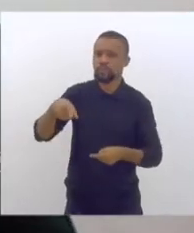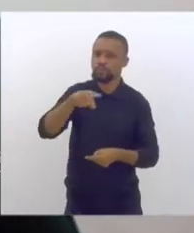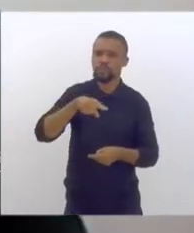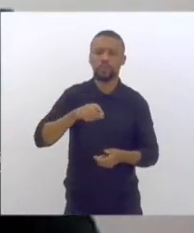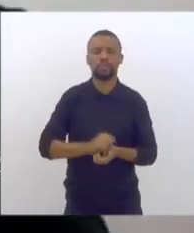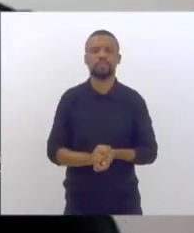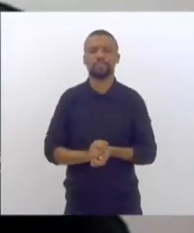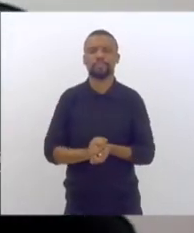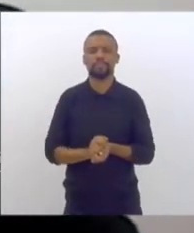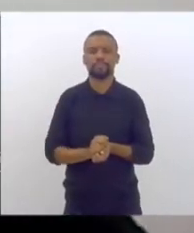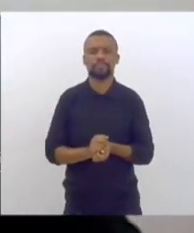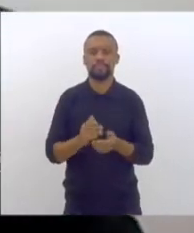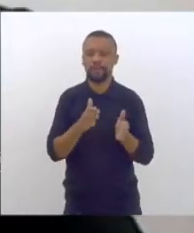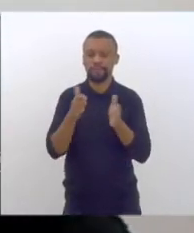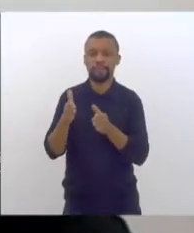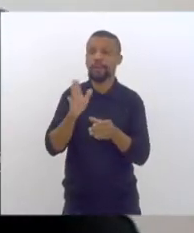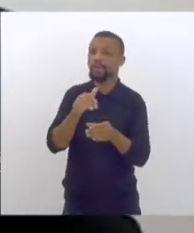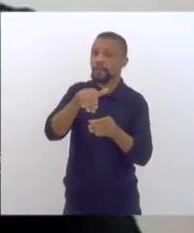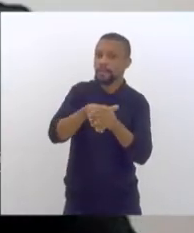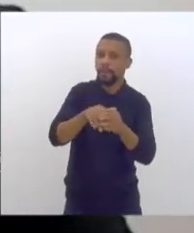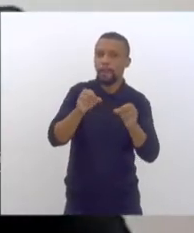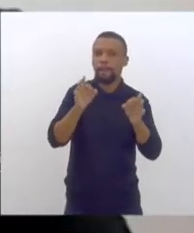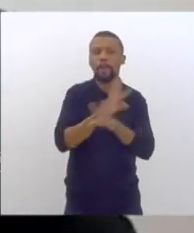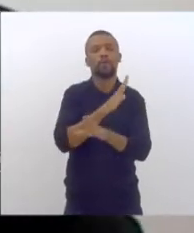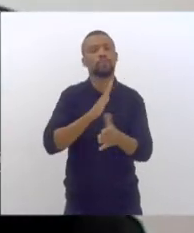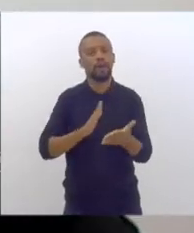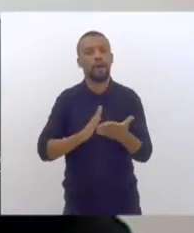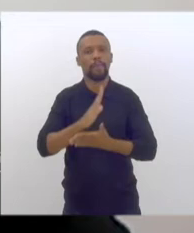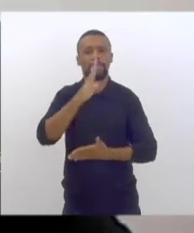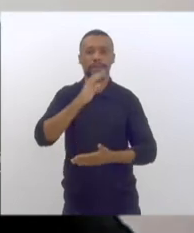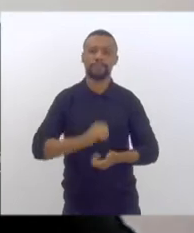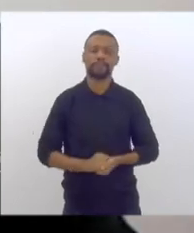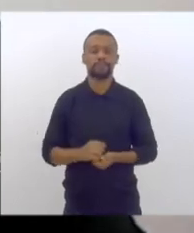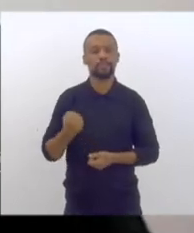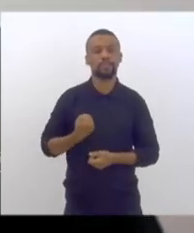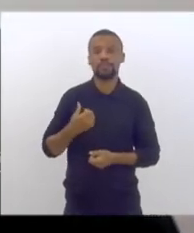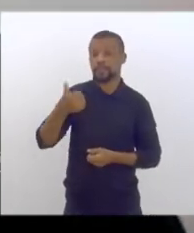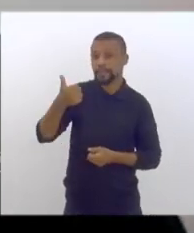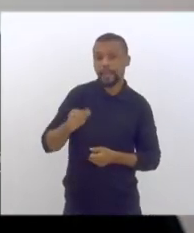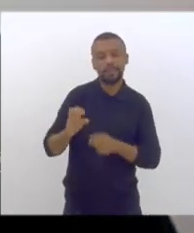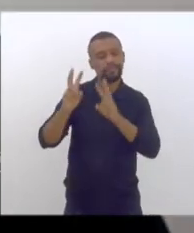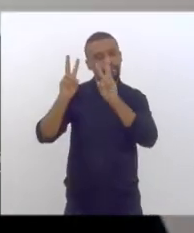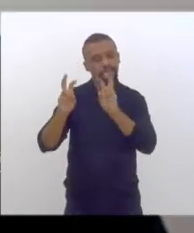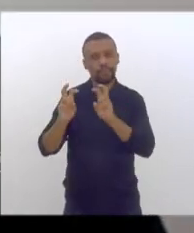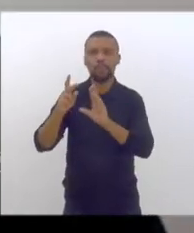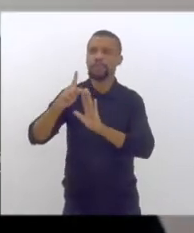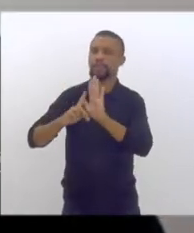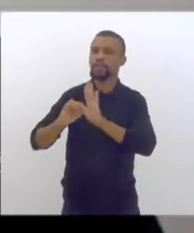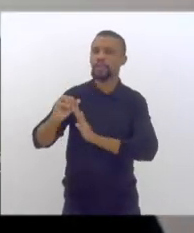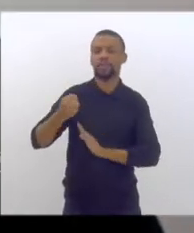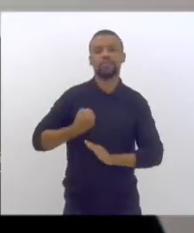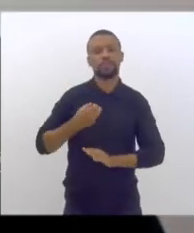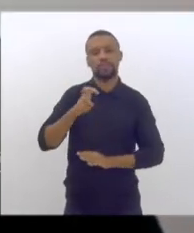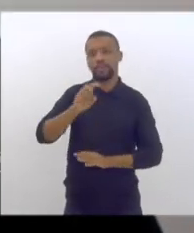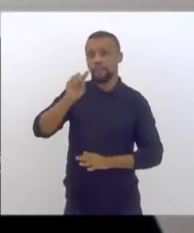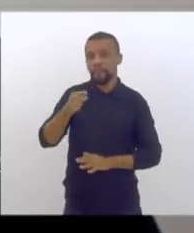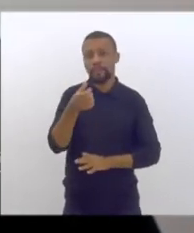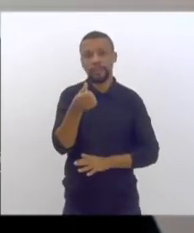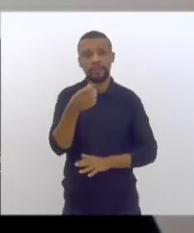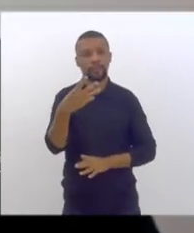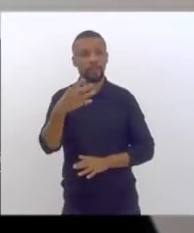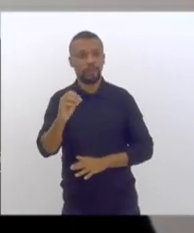e votação aprovado número 10 da falta projeto de lei nº